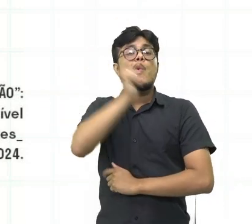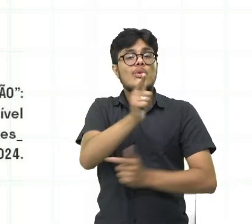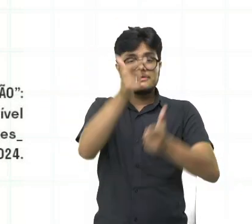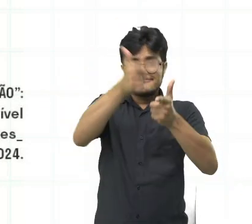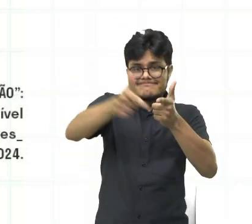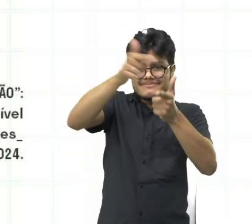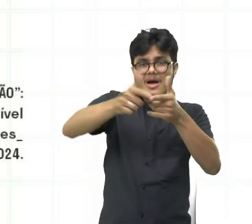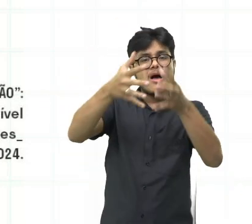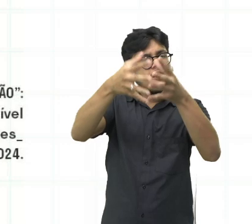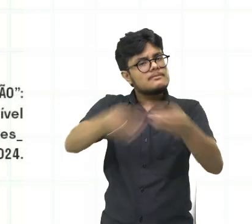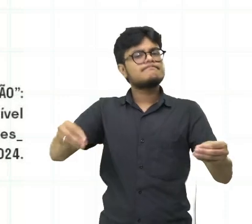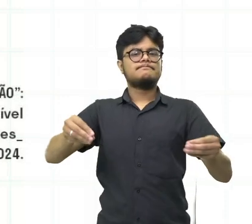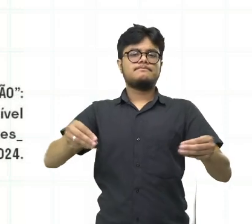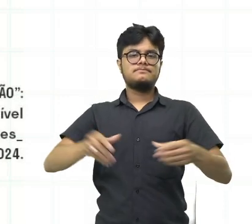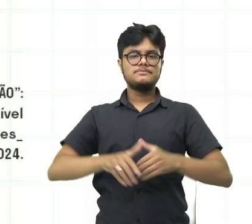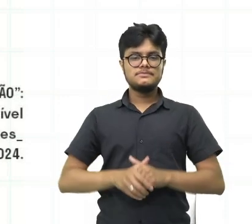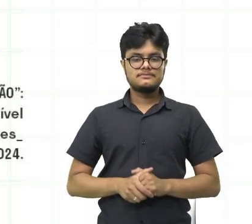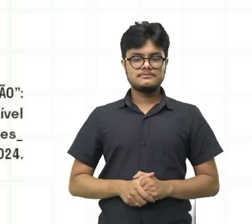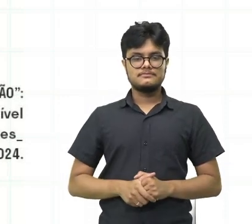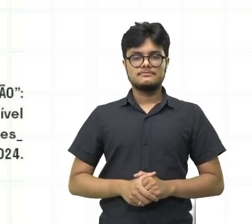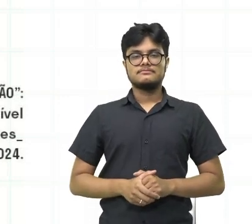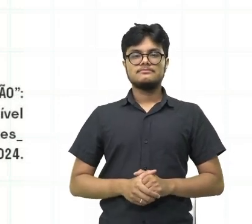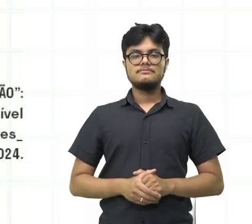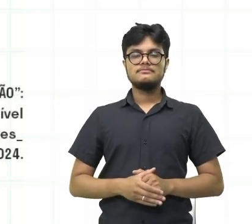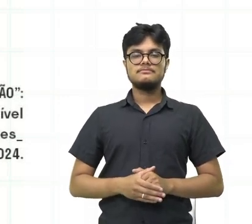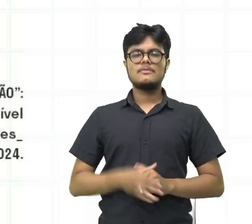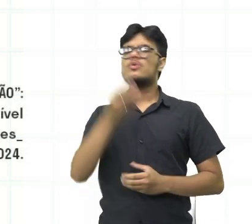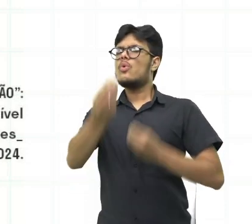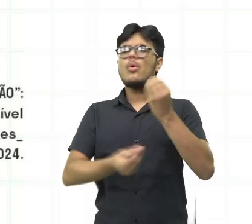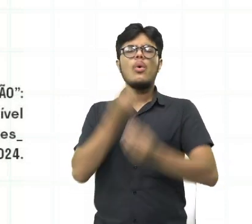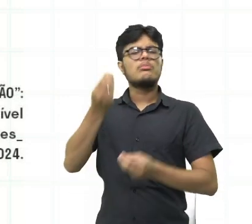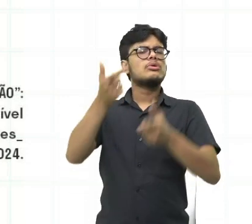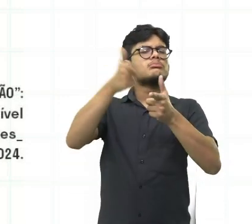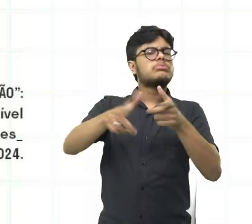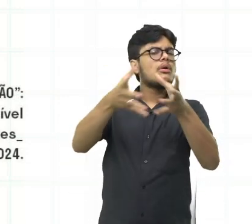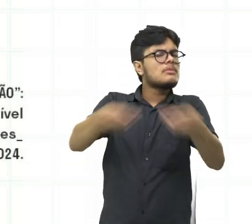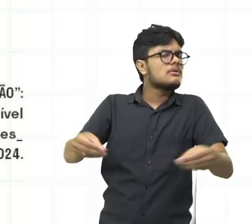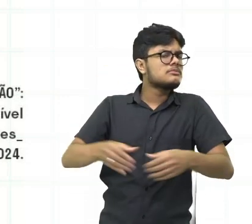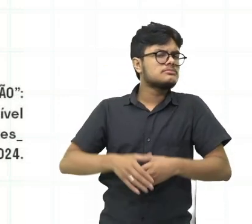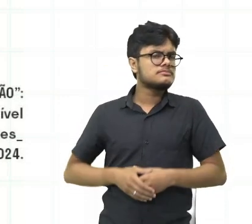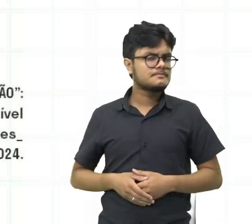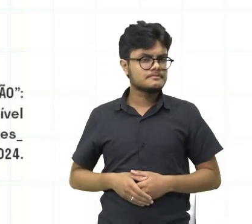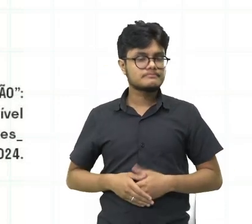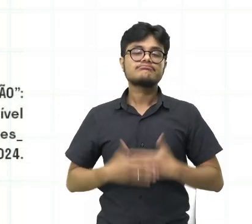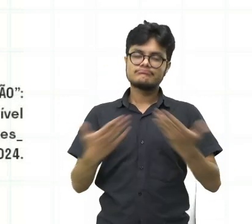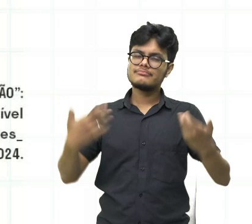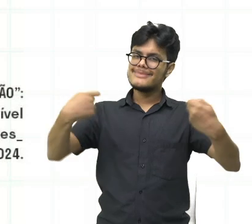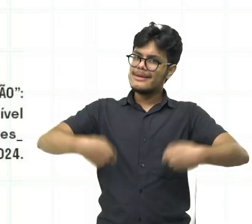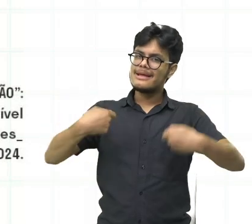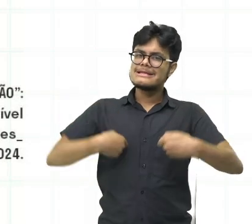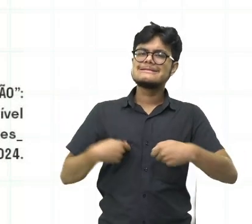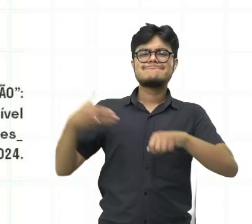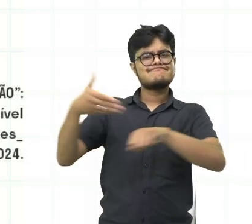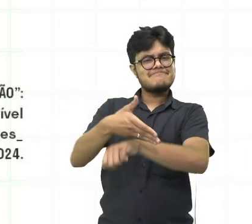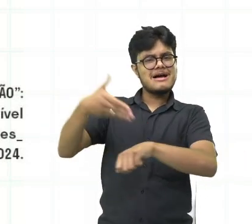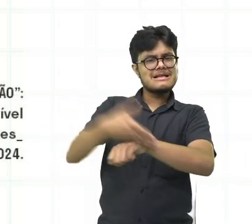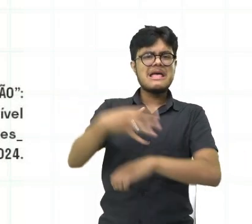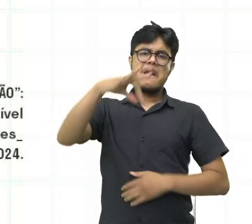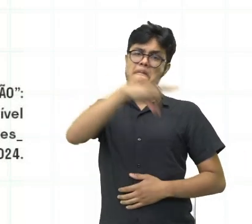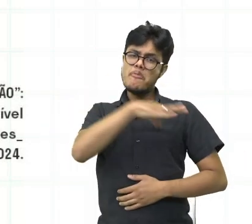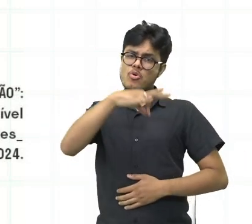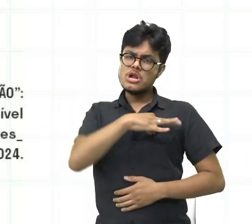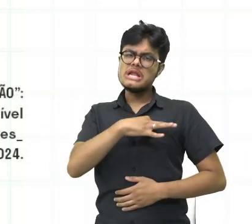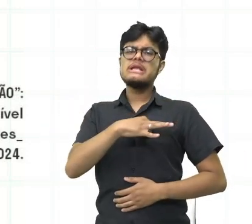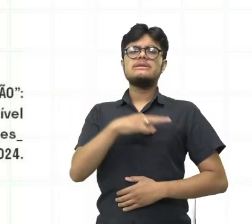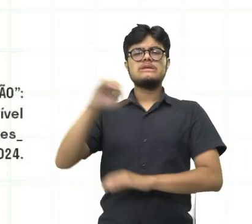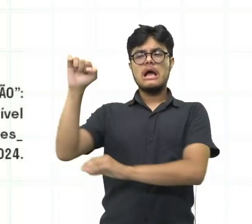responsável, solucione esse problema. De que forma vai solucionar? Dando o quê? Um policiamento, fazendo uma